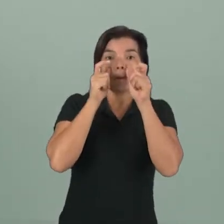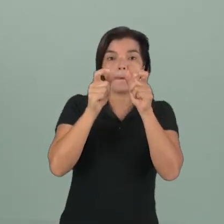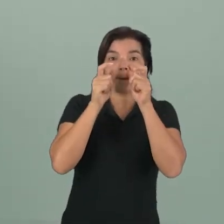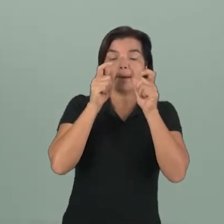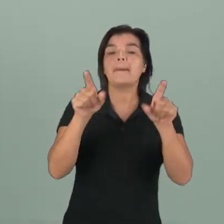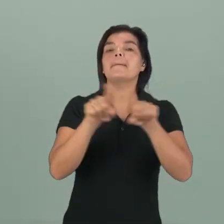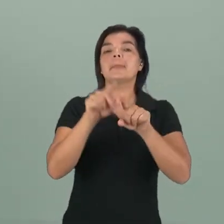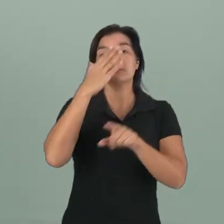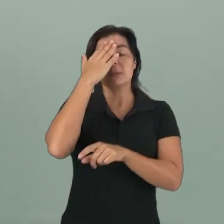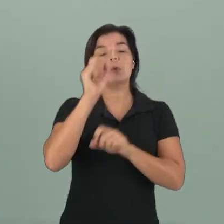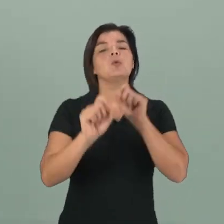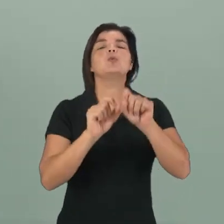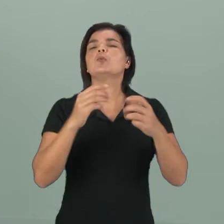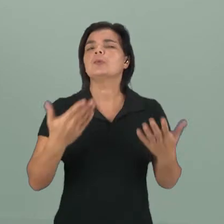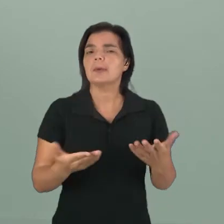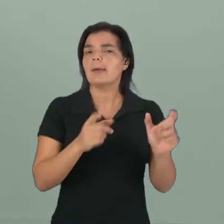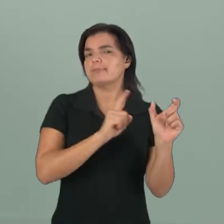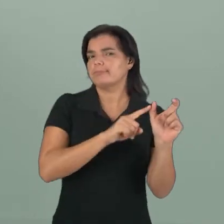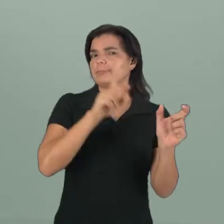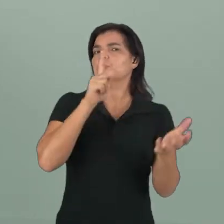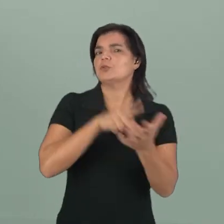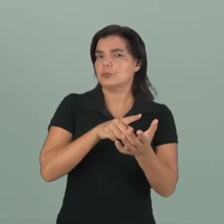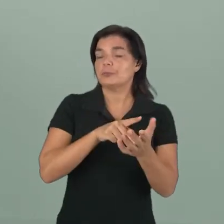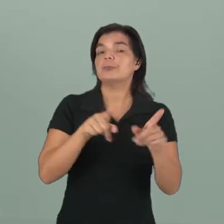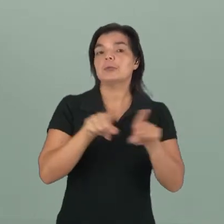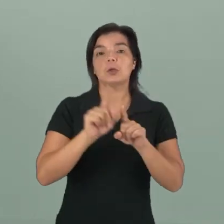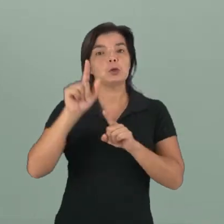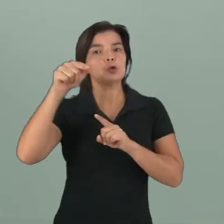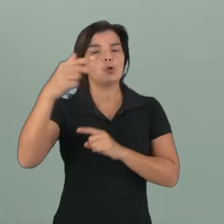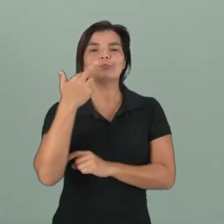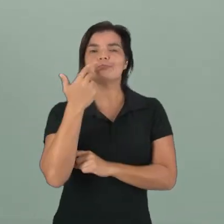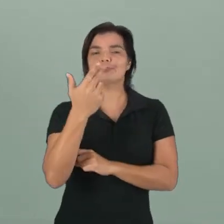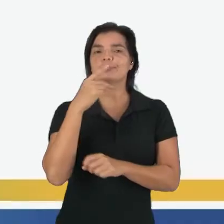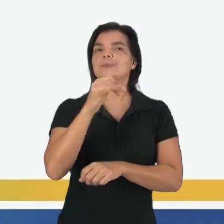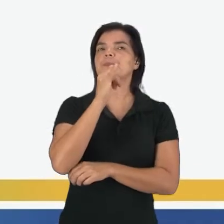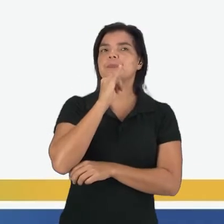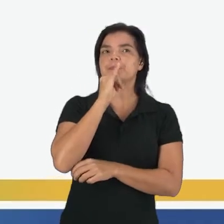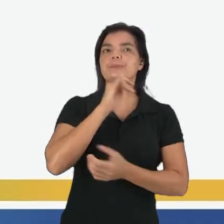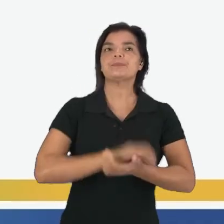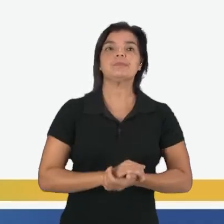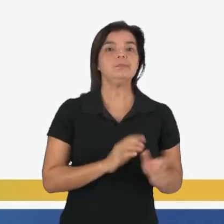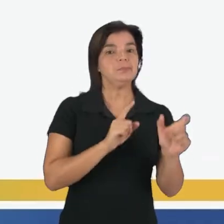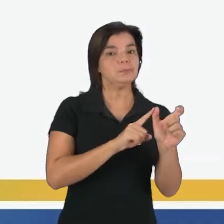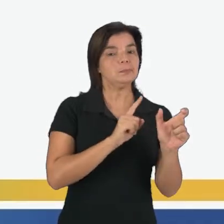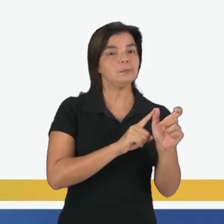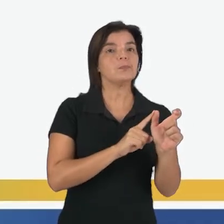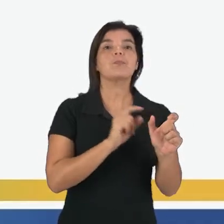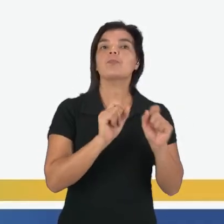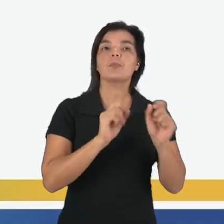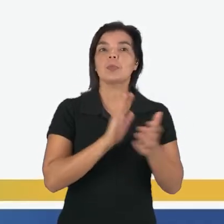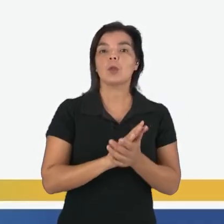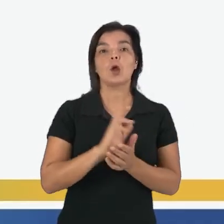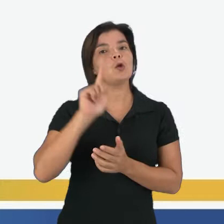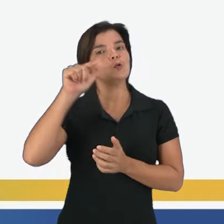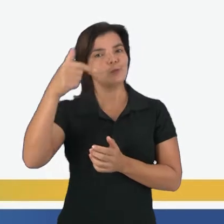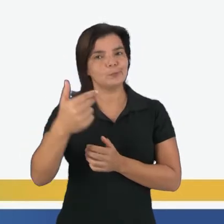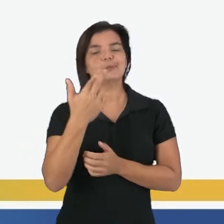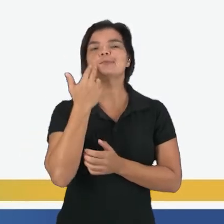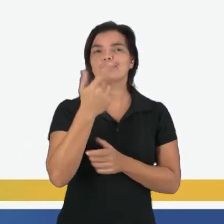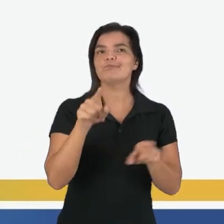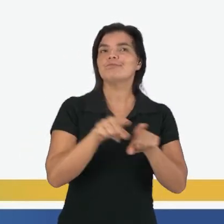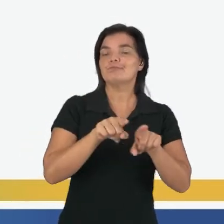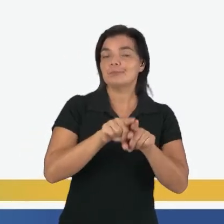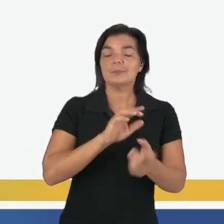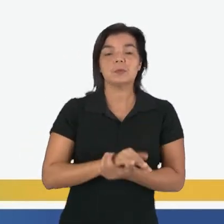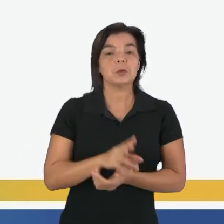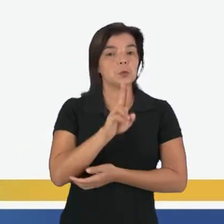atento para saber que essa palavra realmente veio de outro idioma. Exemplo, palavras que estão em outro idioma, talvez uma